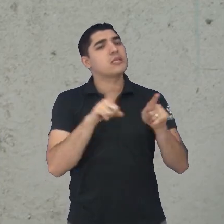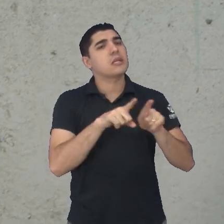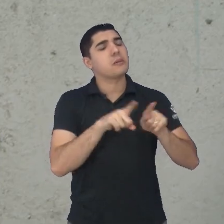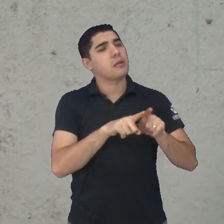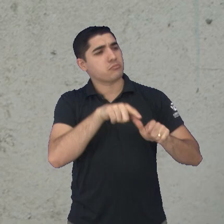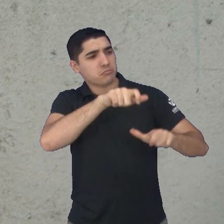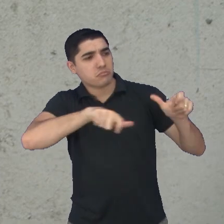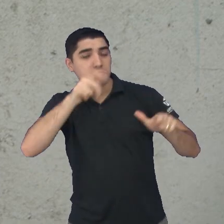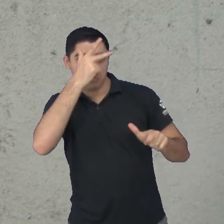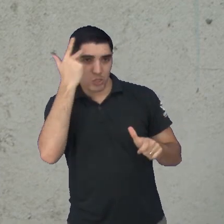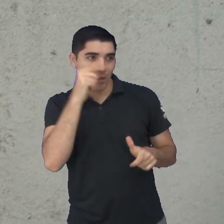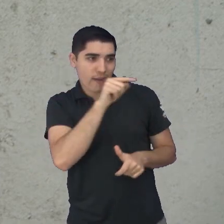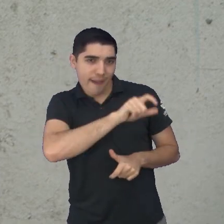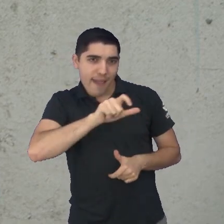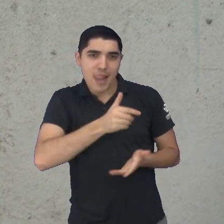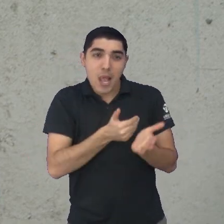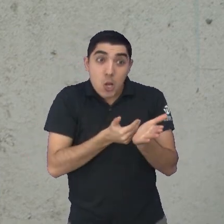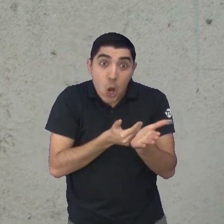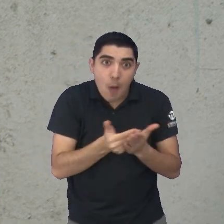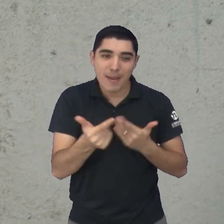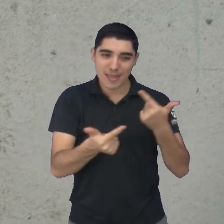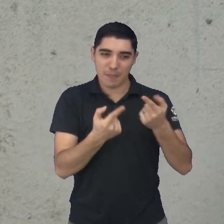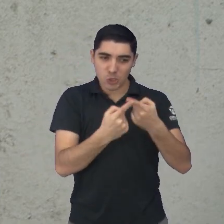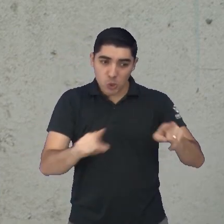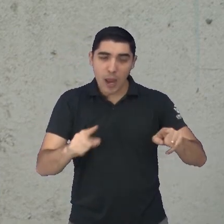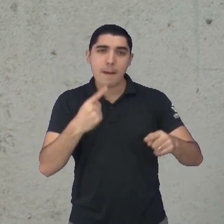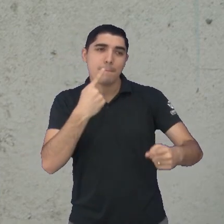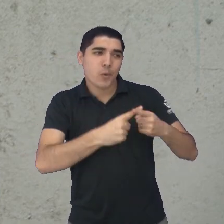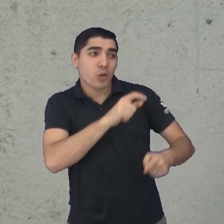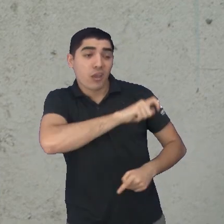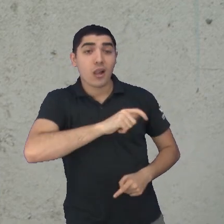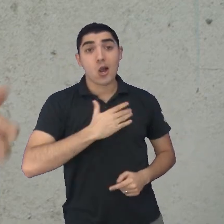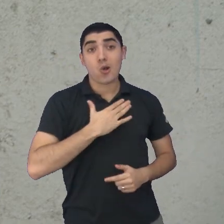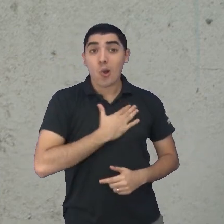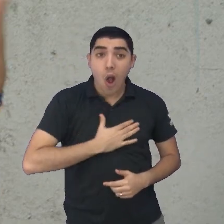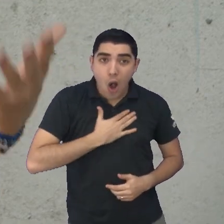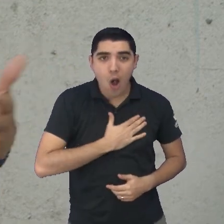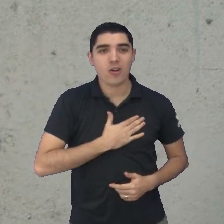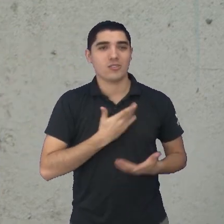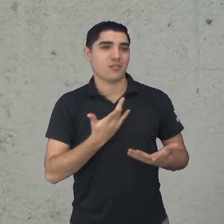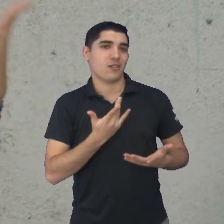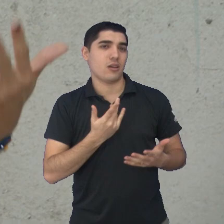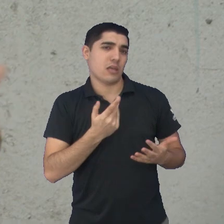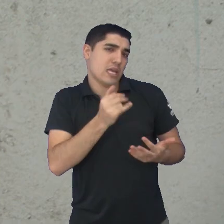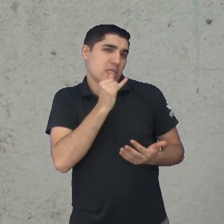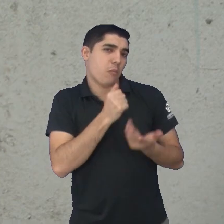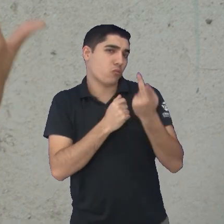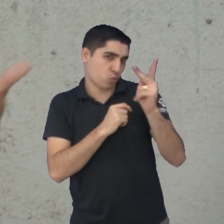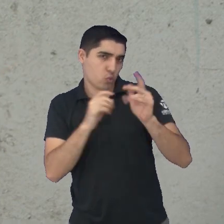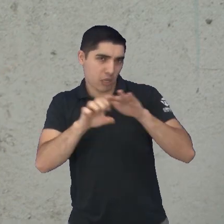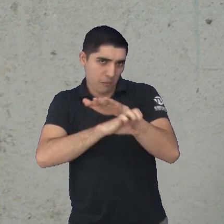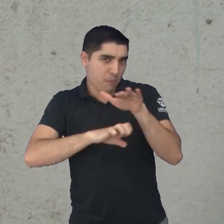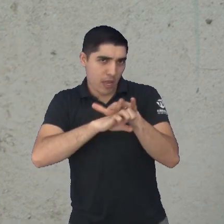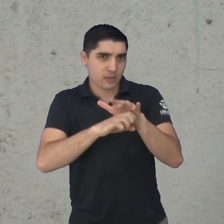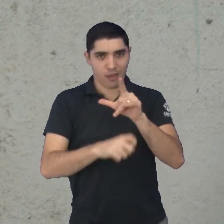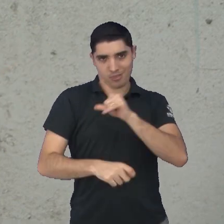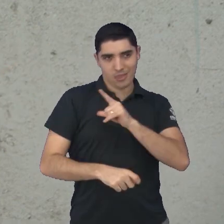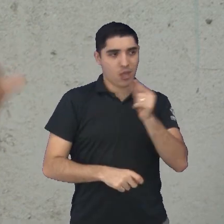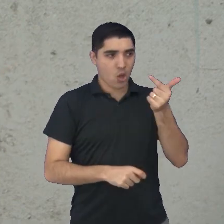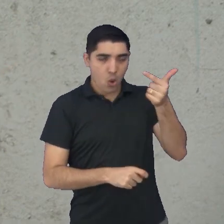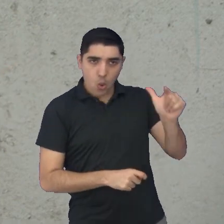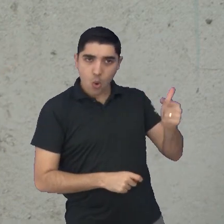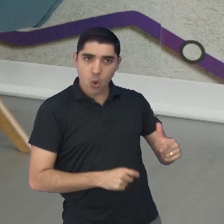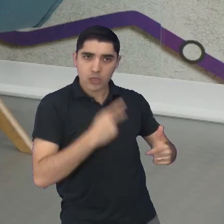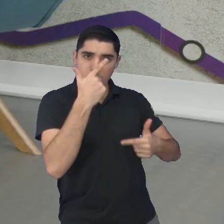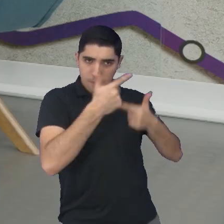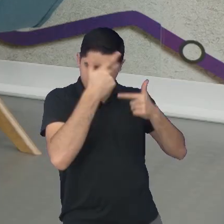ou é por isso ou gosta mesmo da área, né? Pela sua experiência na sua empresa lá, das pessoas que trabalham com você, né? Sim. Tem